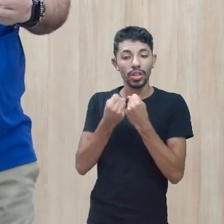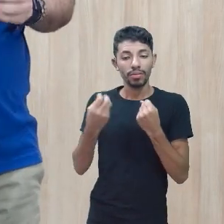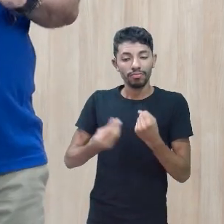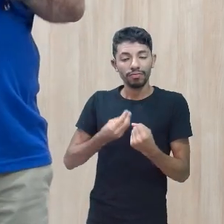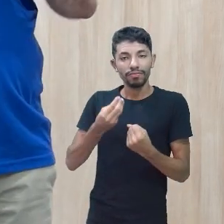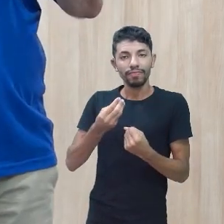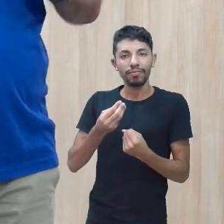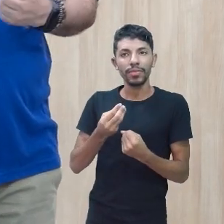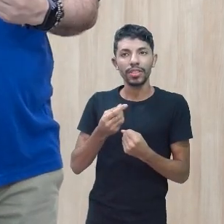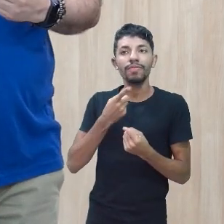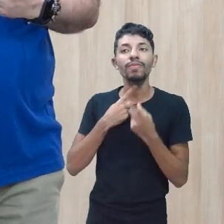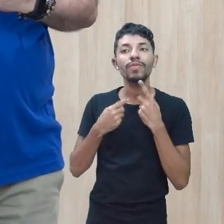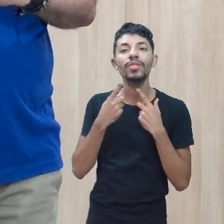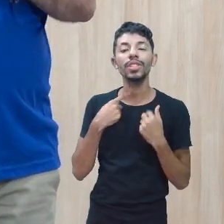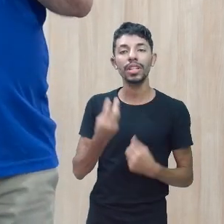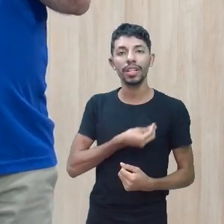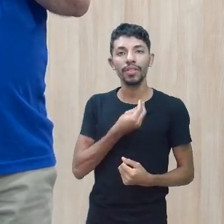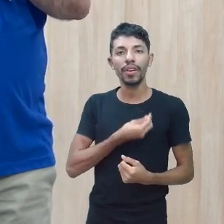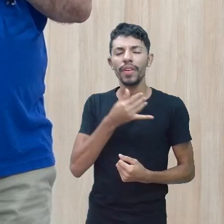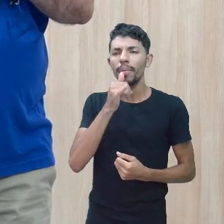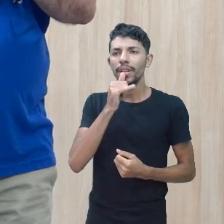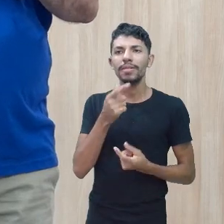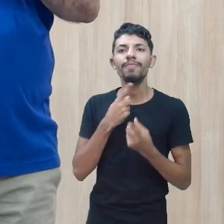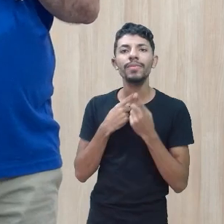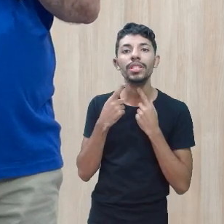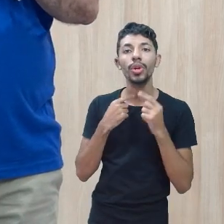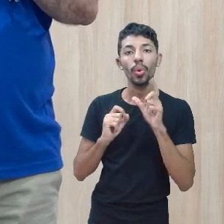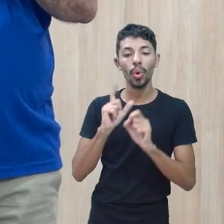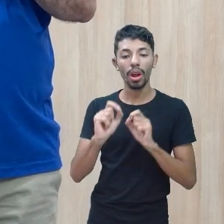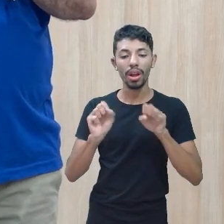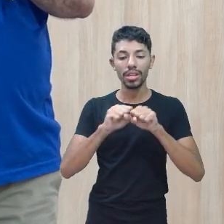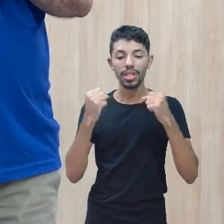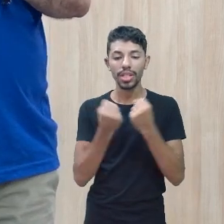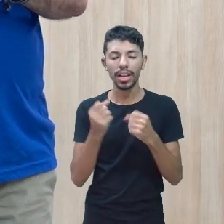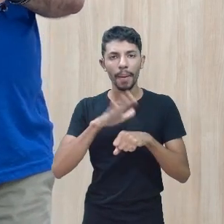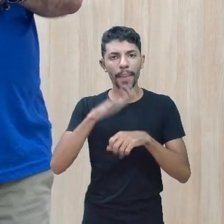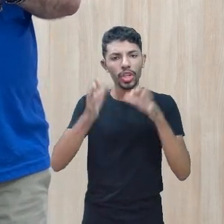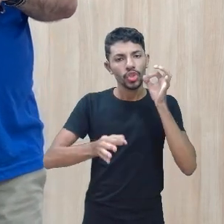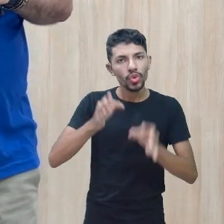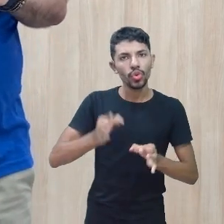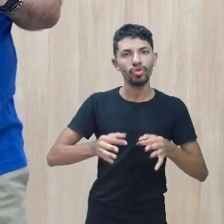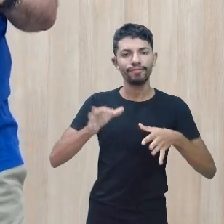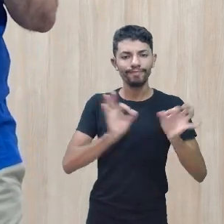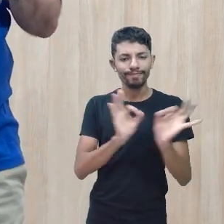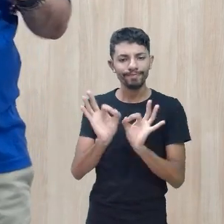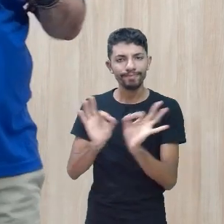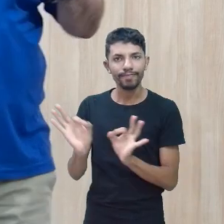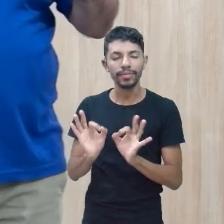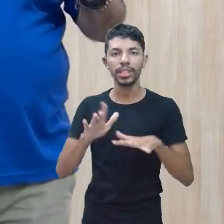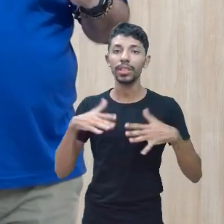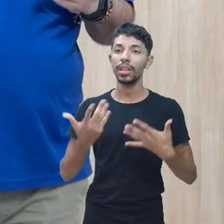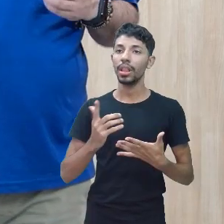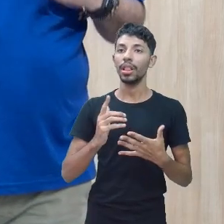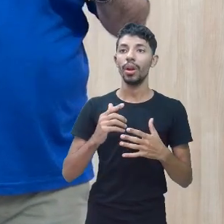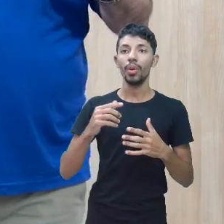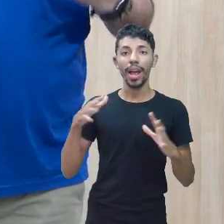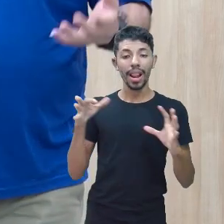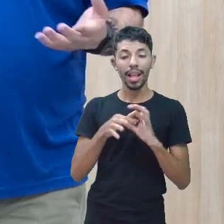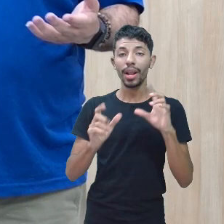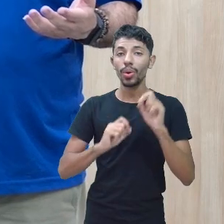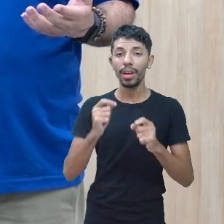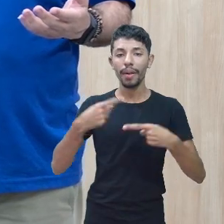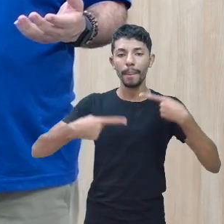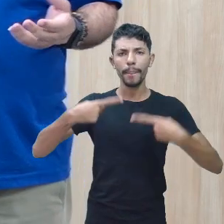sociedade melhor organizada, isso eu vou conseguir por meio da luta política. Então a política ela é